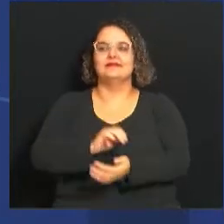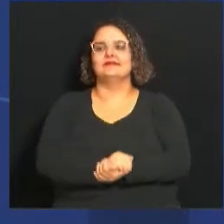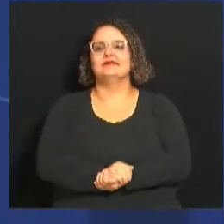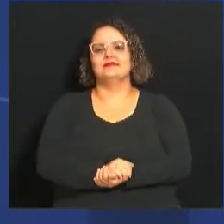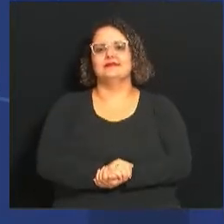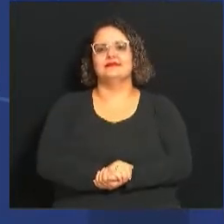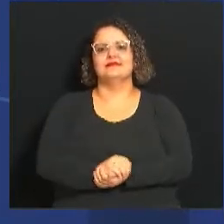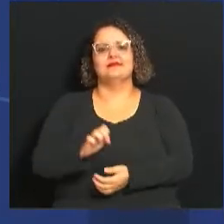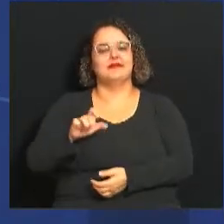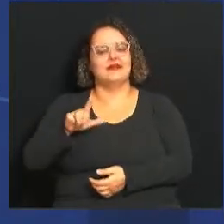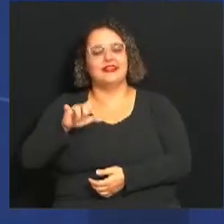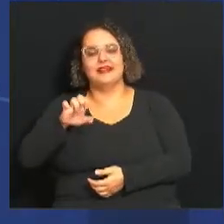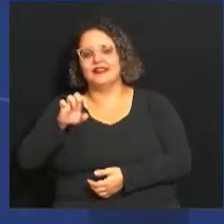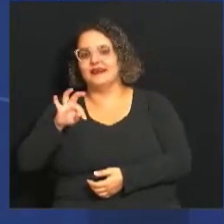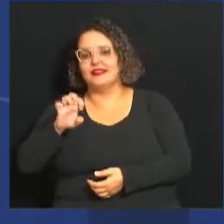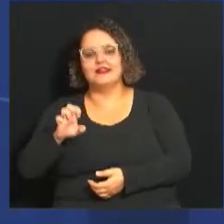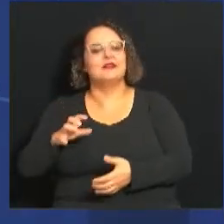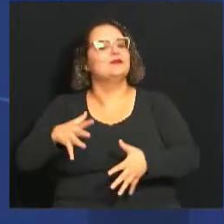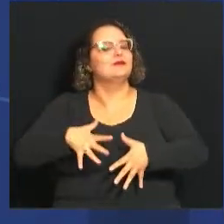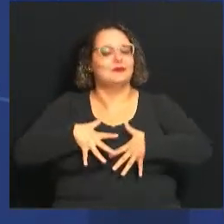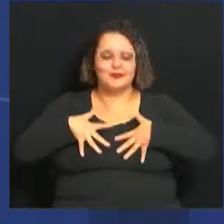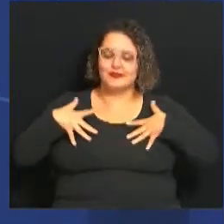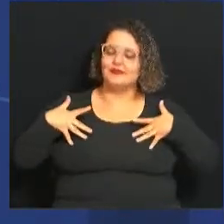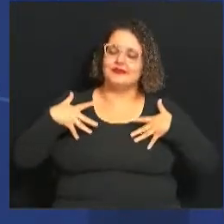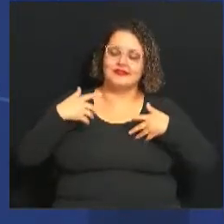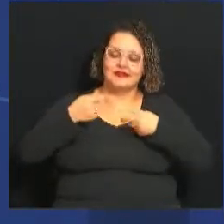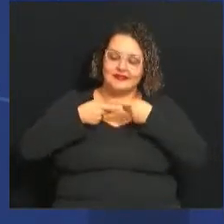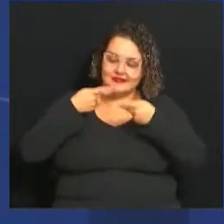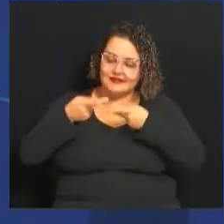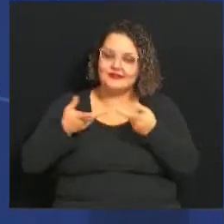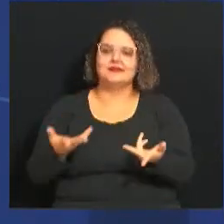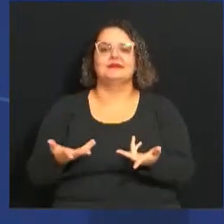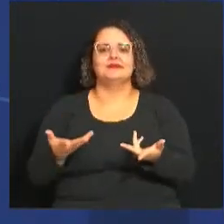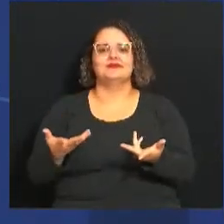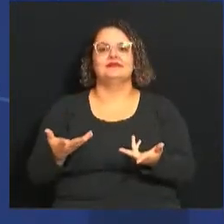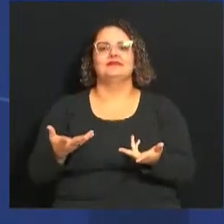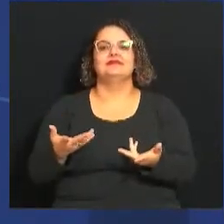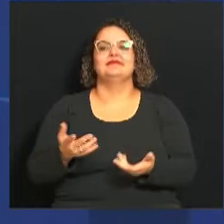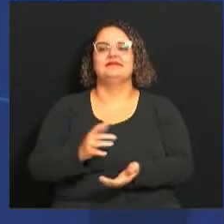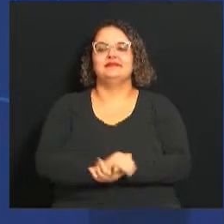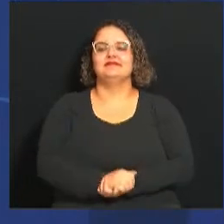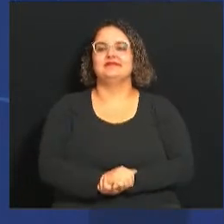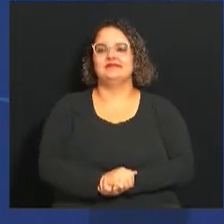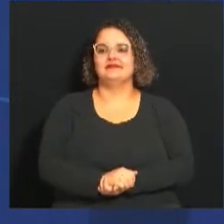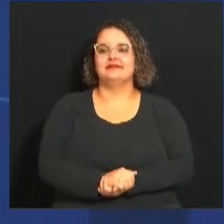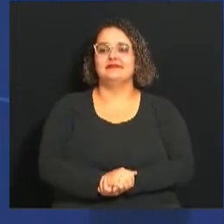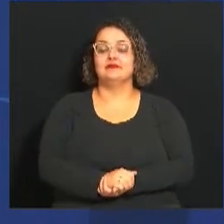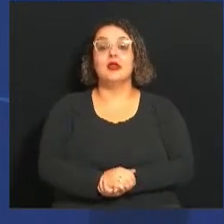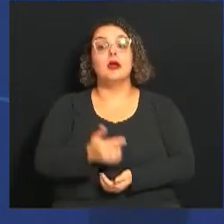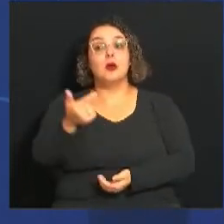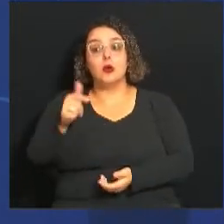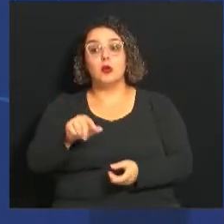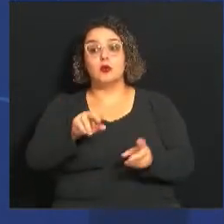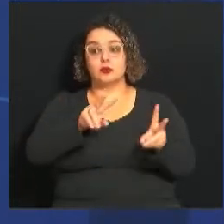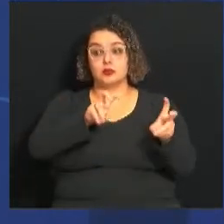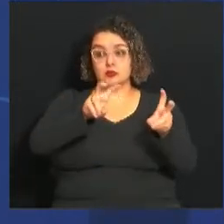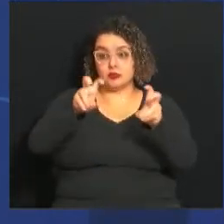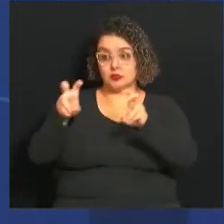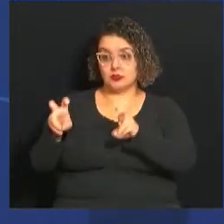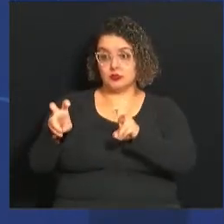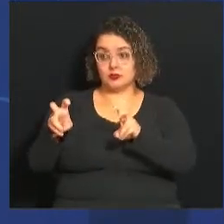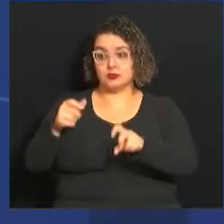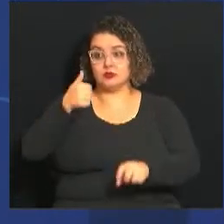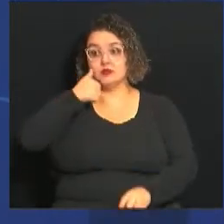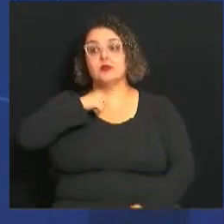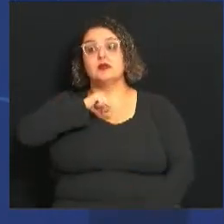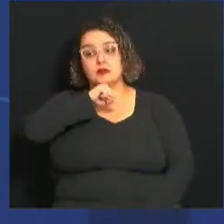depoimento, né? Acho que tem que ter muito orgulho realmente. E agora a gente continua com este assunto das mães, e eu